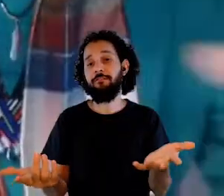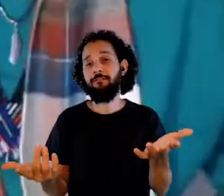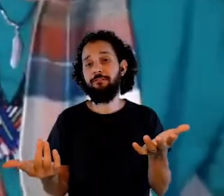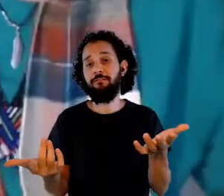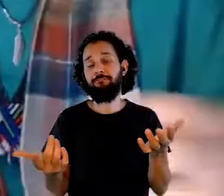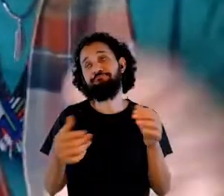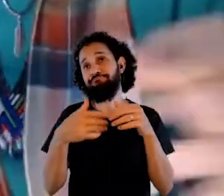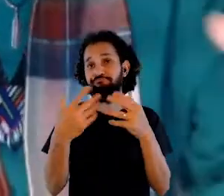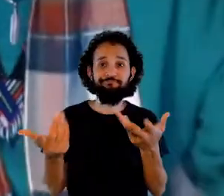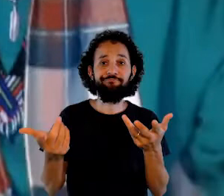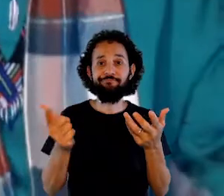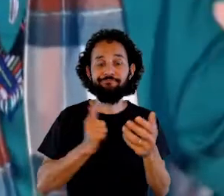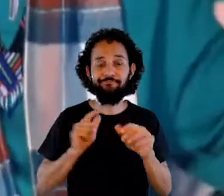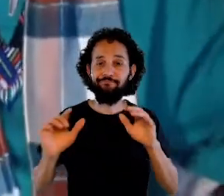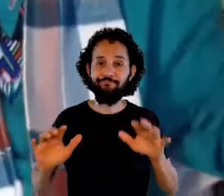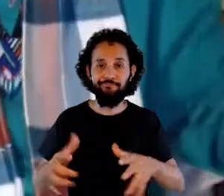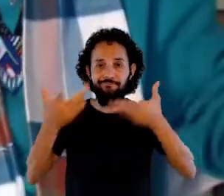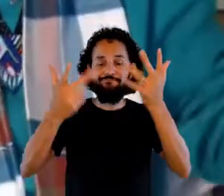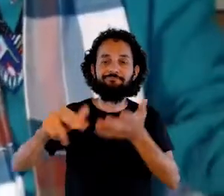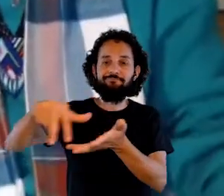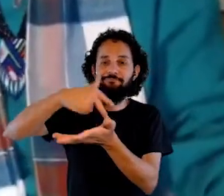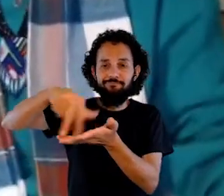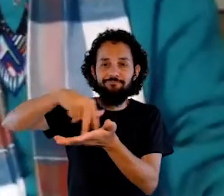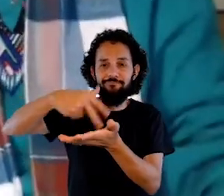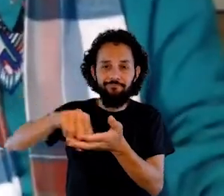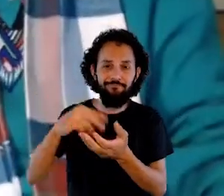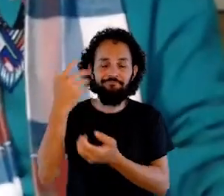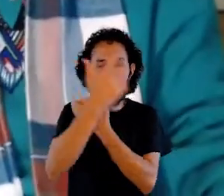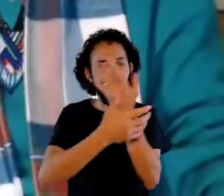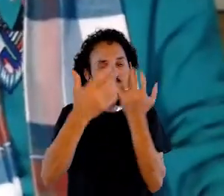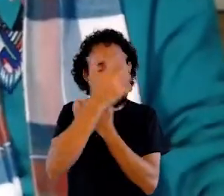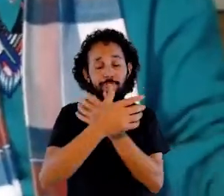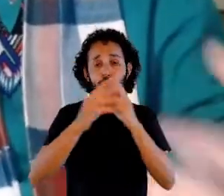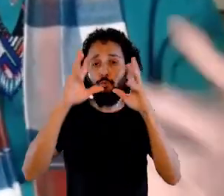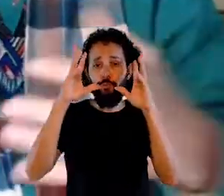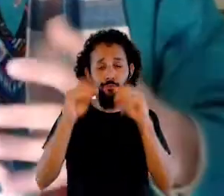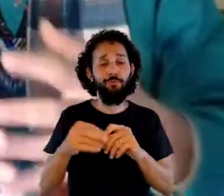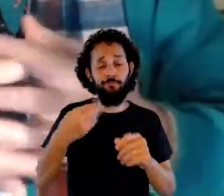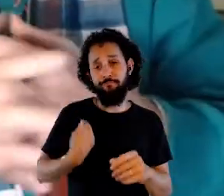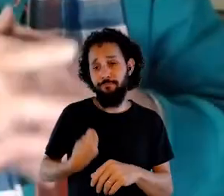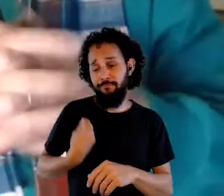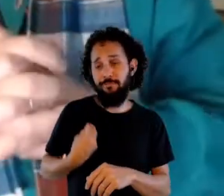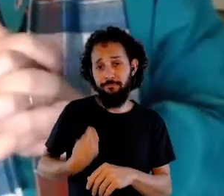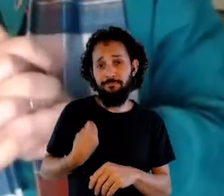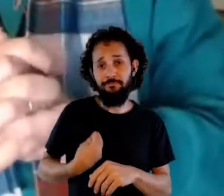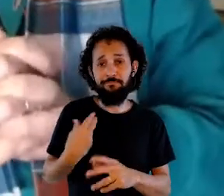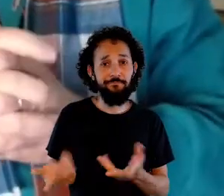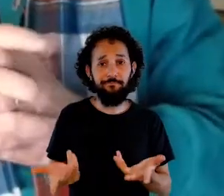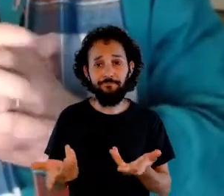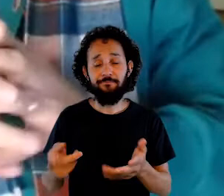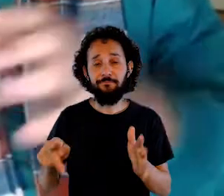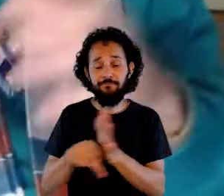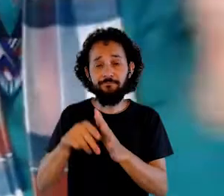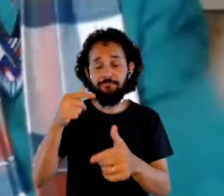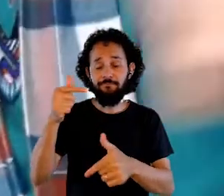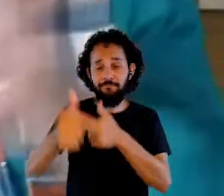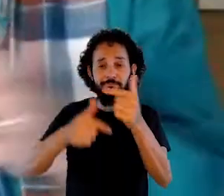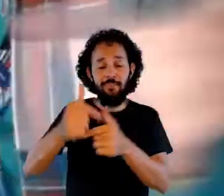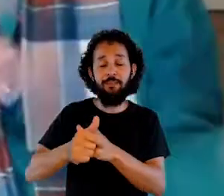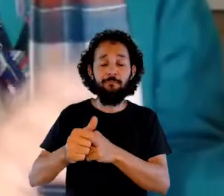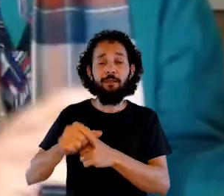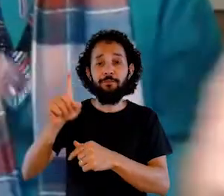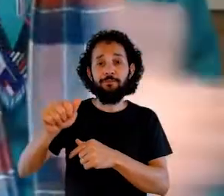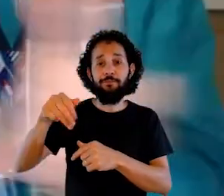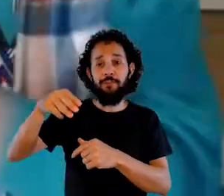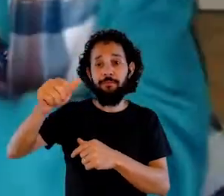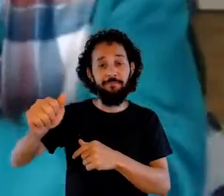via danças, via cantos, essas coisas, tudo que faz parte do trabalho do xamã, né? Essa que é a verdade, né? Então, como eu não